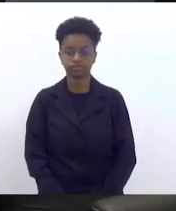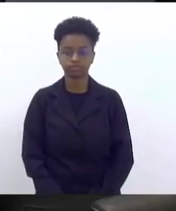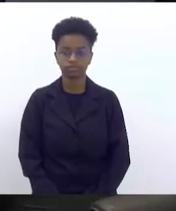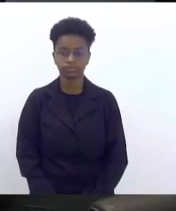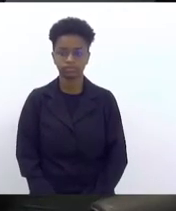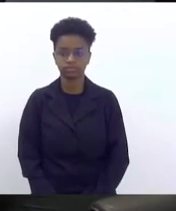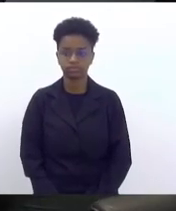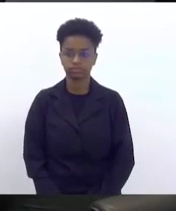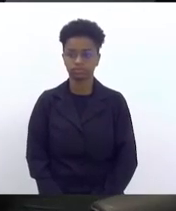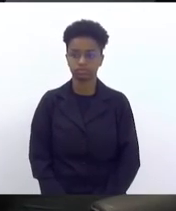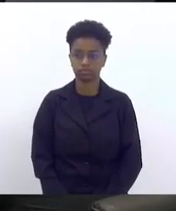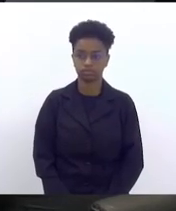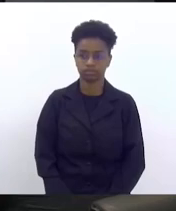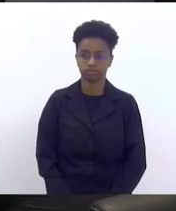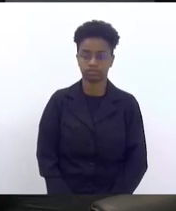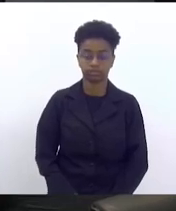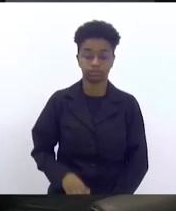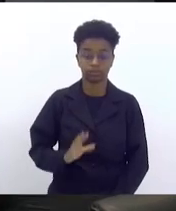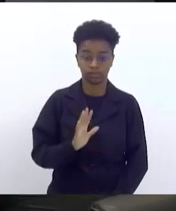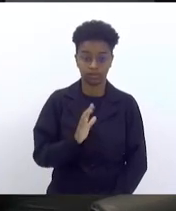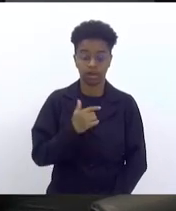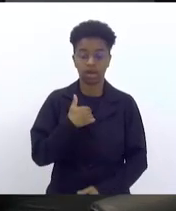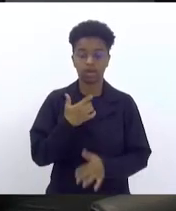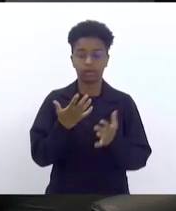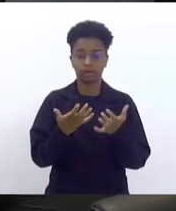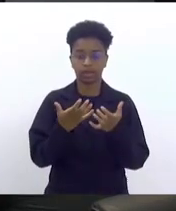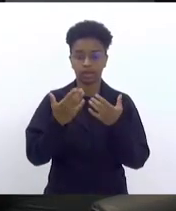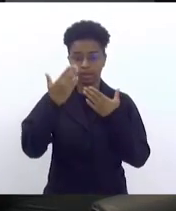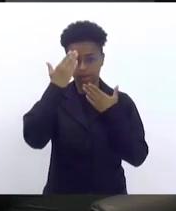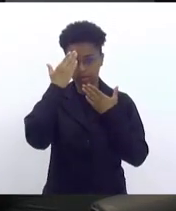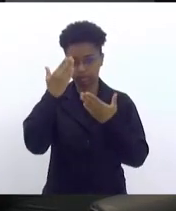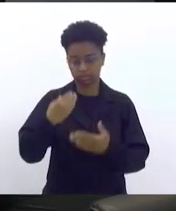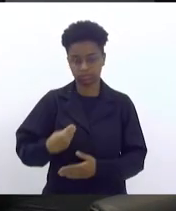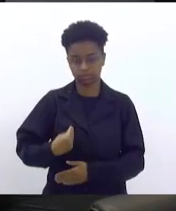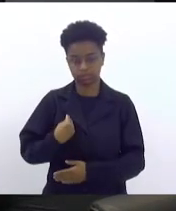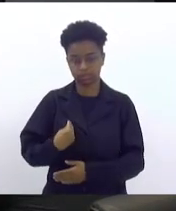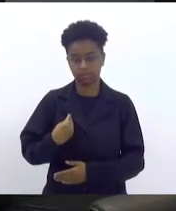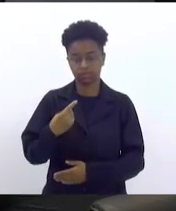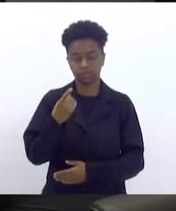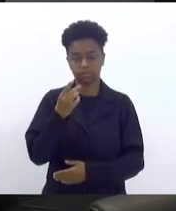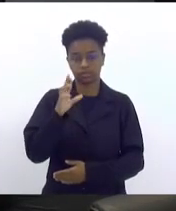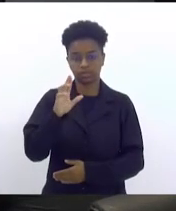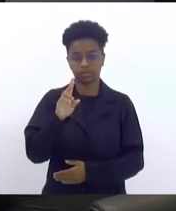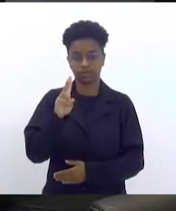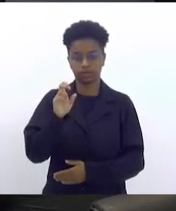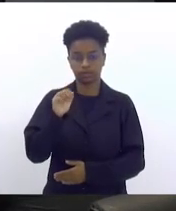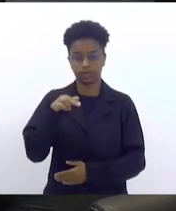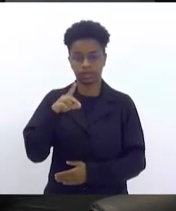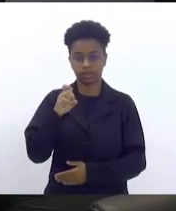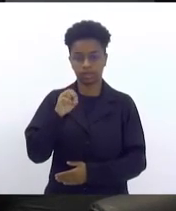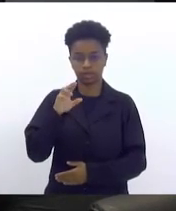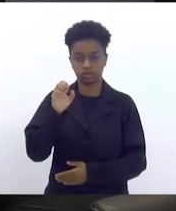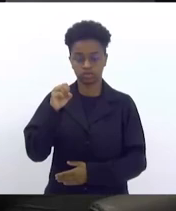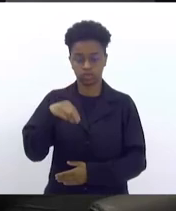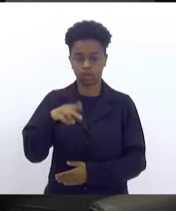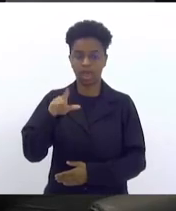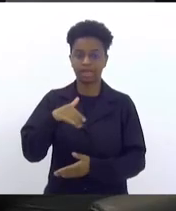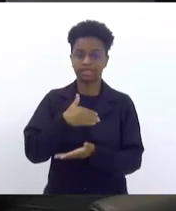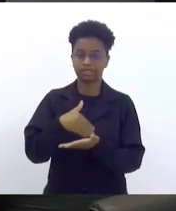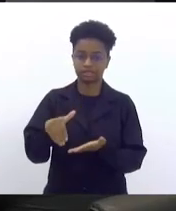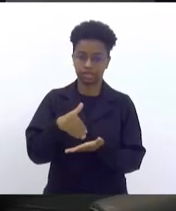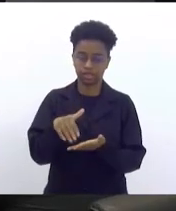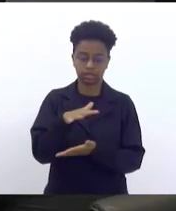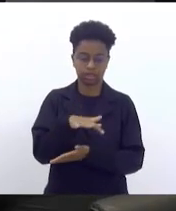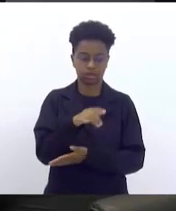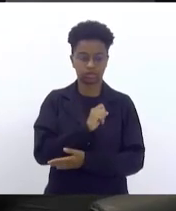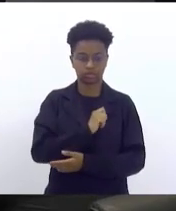tá aberto Oi queria agradecer a presença do doutor Vanderson que é o secretário que essa parte de São Gonçalo que tem